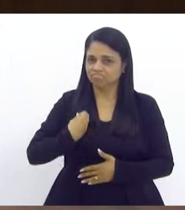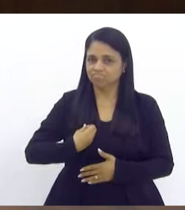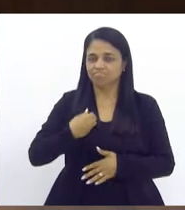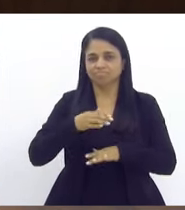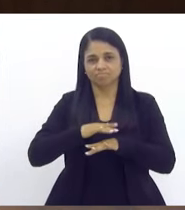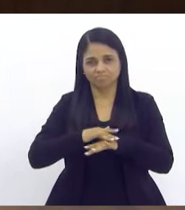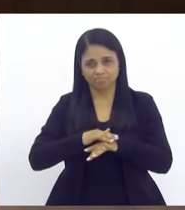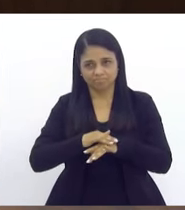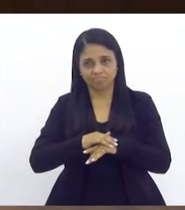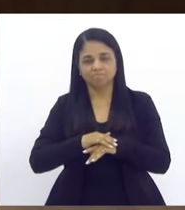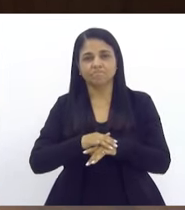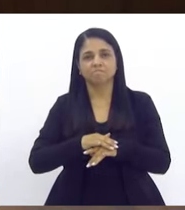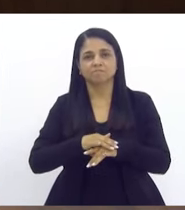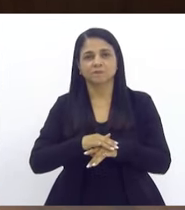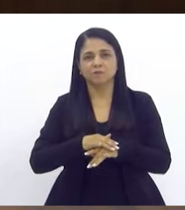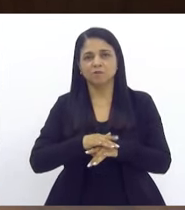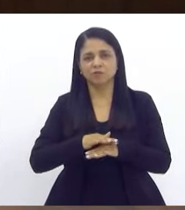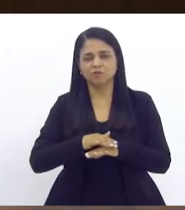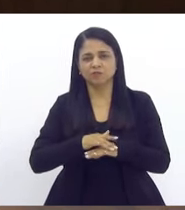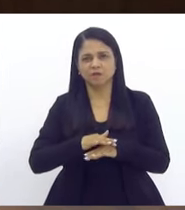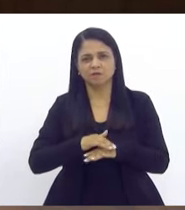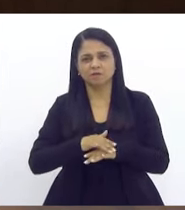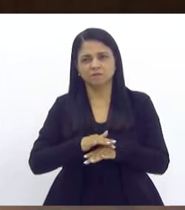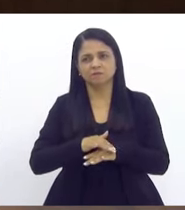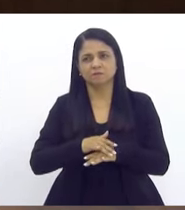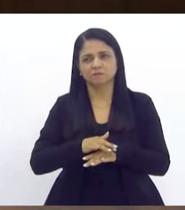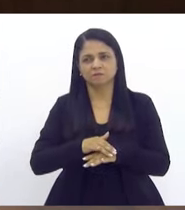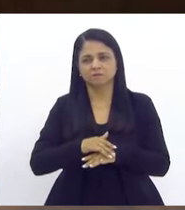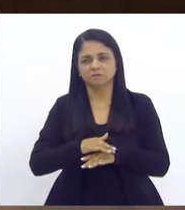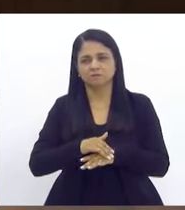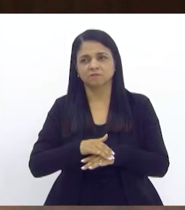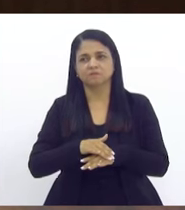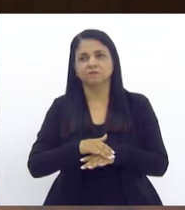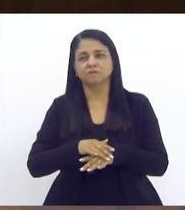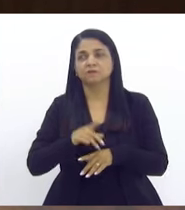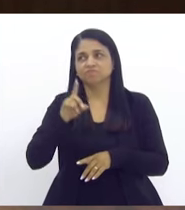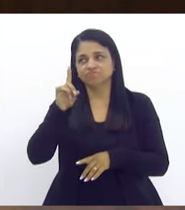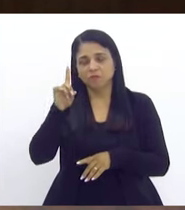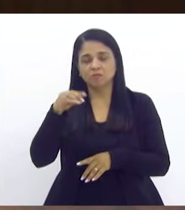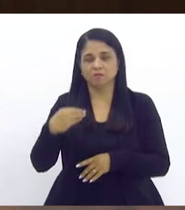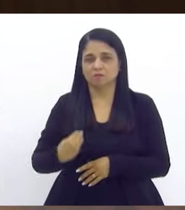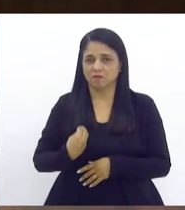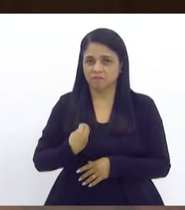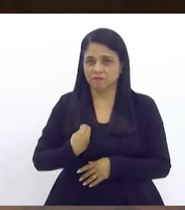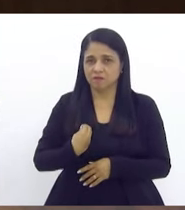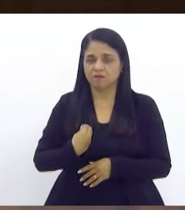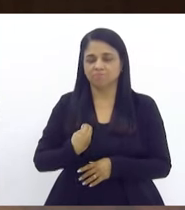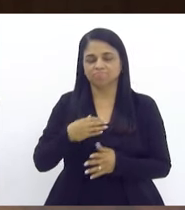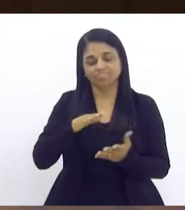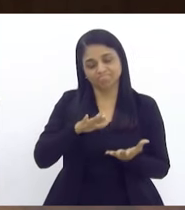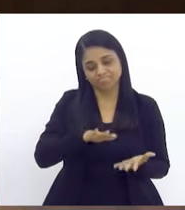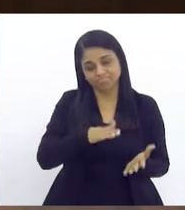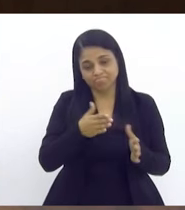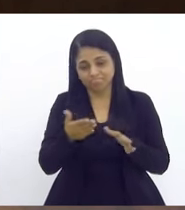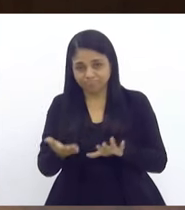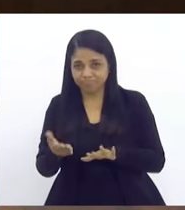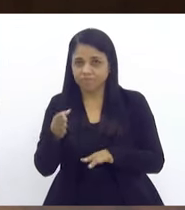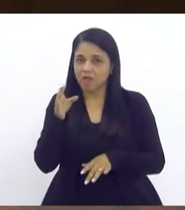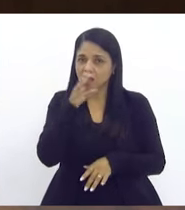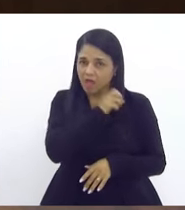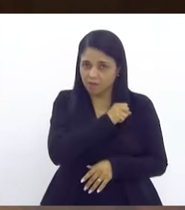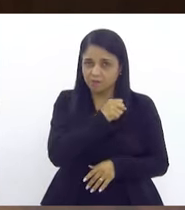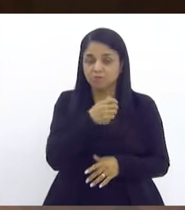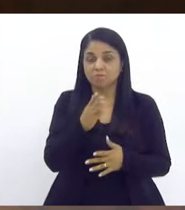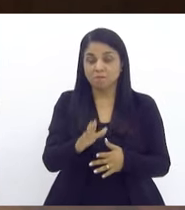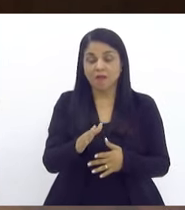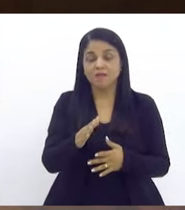doença, quis a vida, o mundo, Deus, que ele fosse muito rápido, nos deixasse, mas deixou para trás